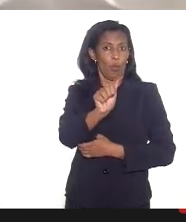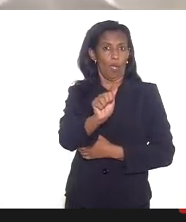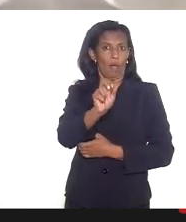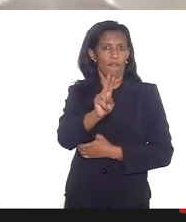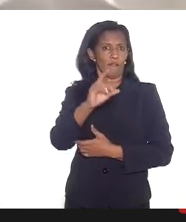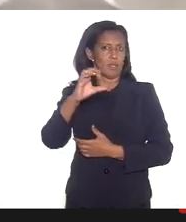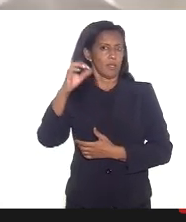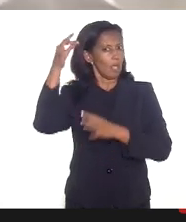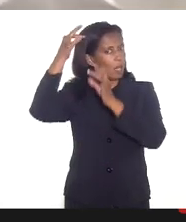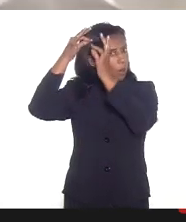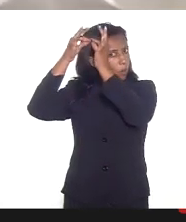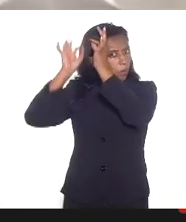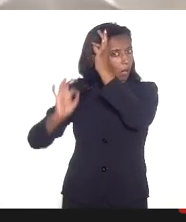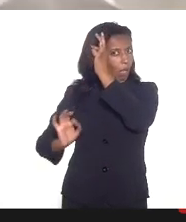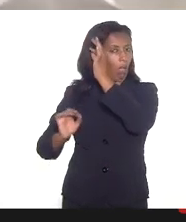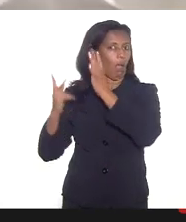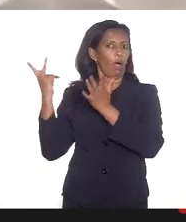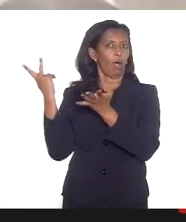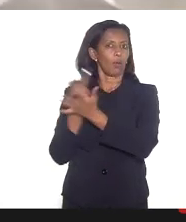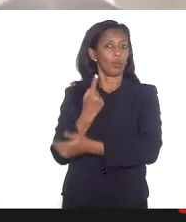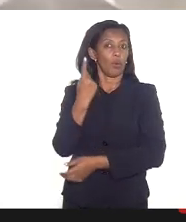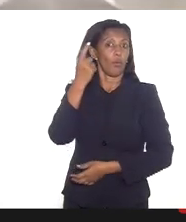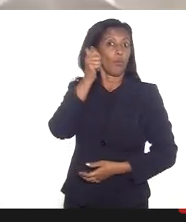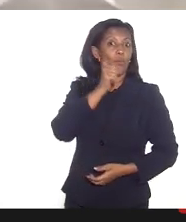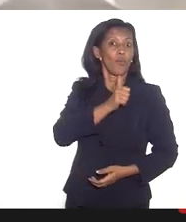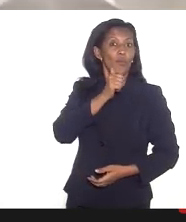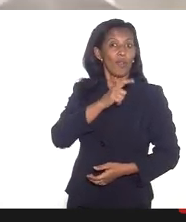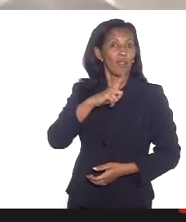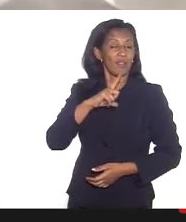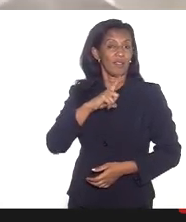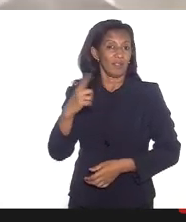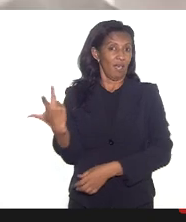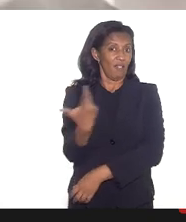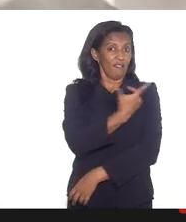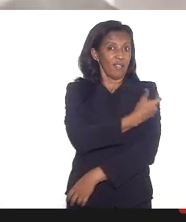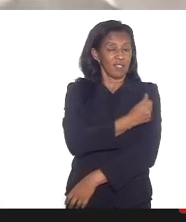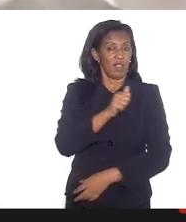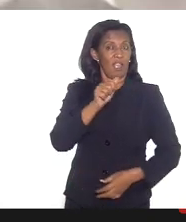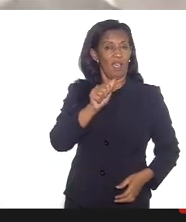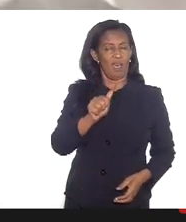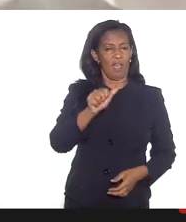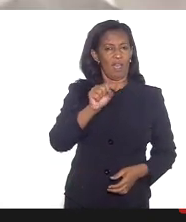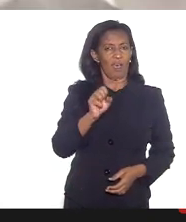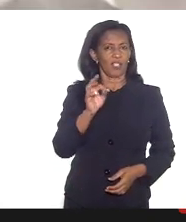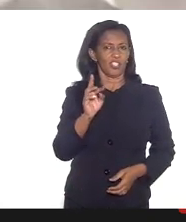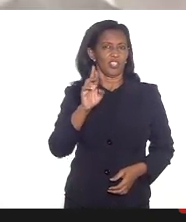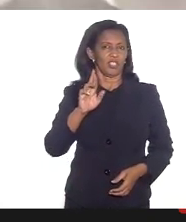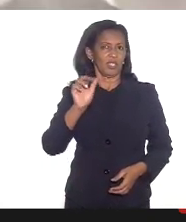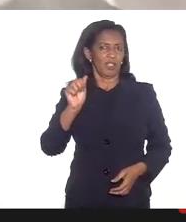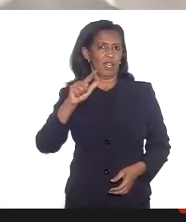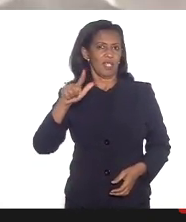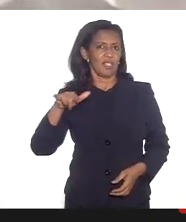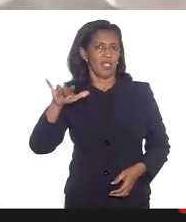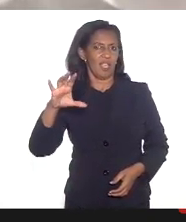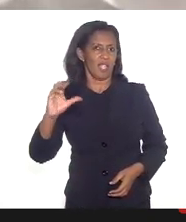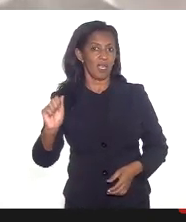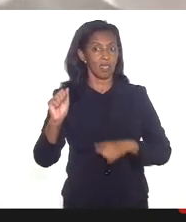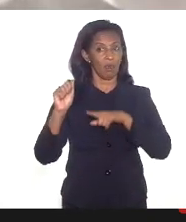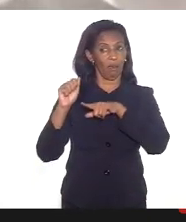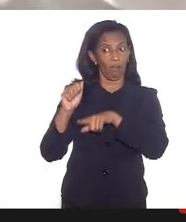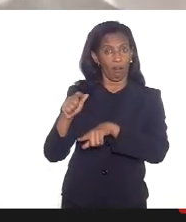hemorrágico em razão de uma mulher que teria tomada vacinar traseira isso fez com que